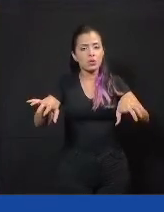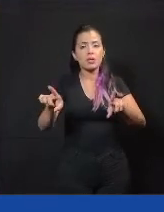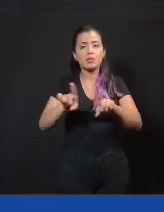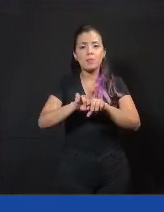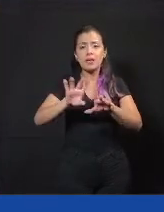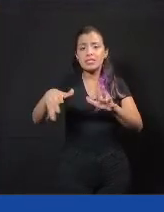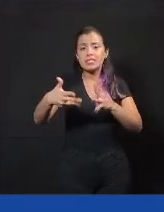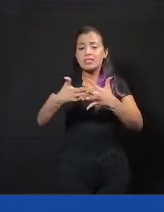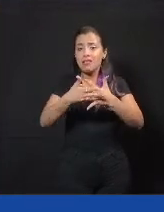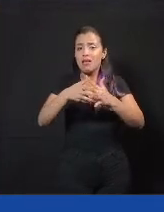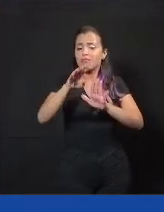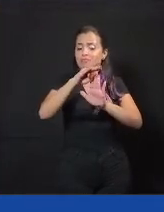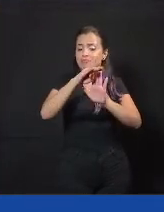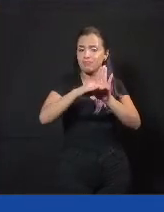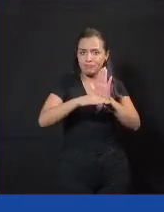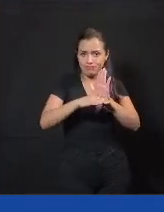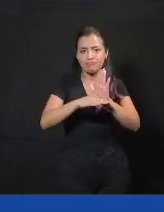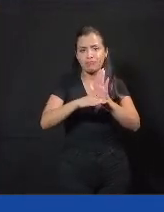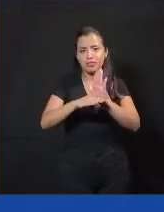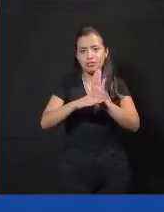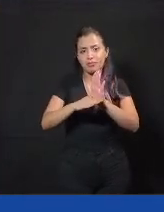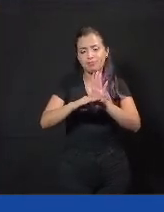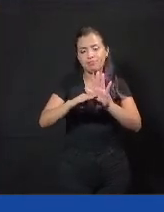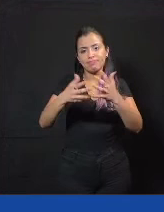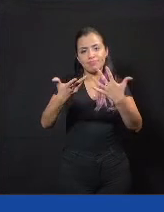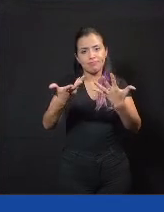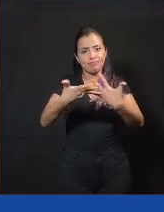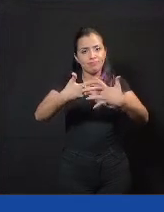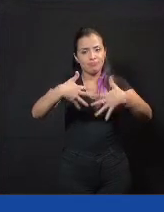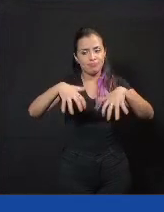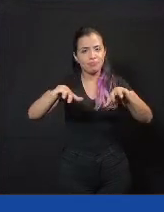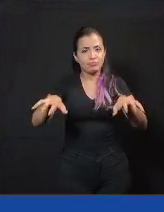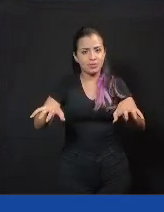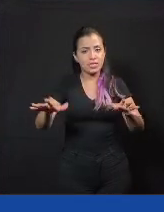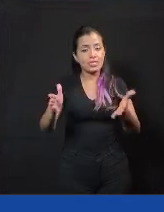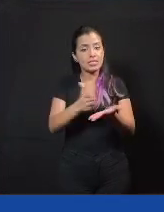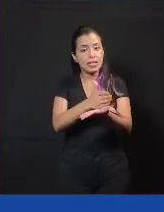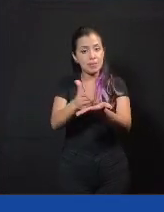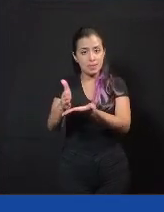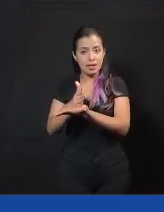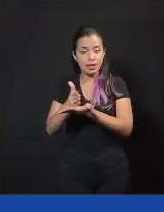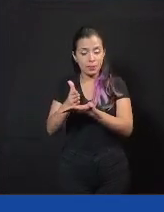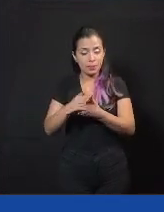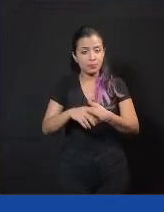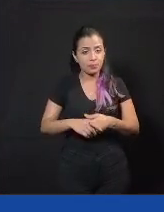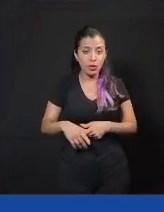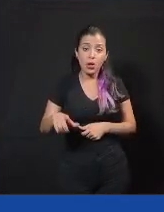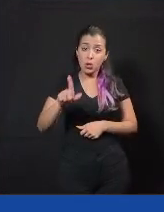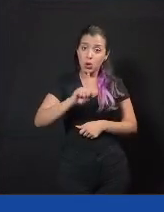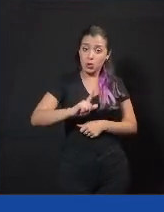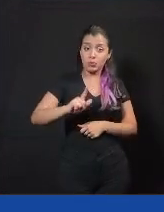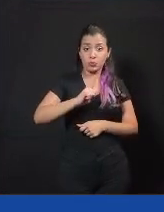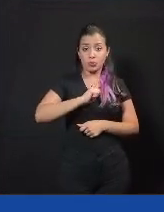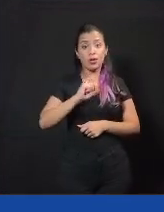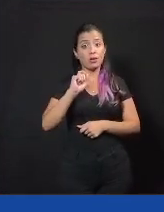para essa população negra. É óbvio que o que se teve como resultado disso, além